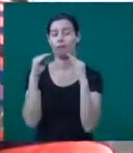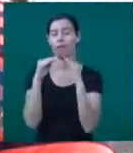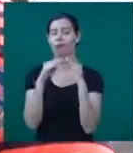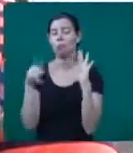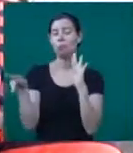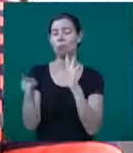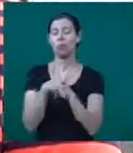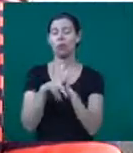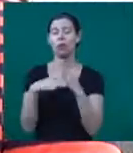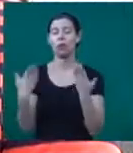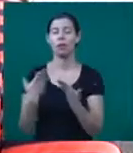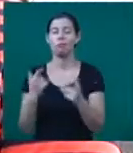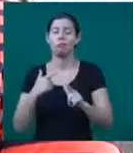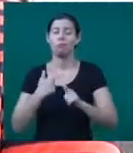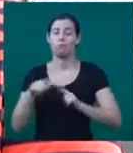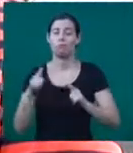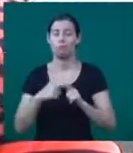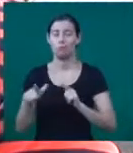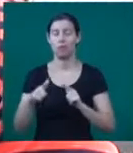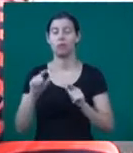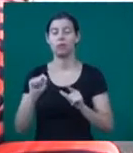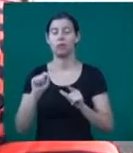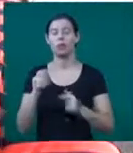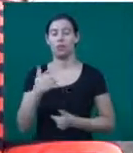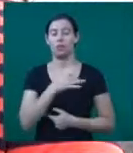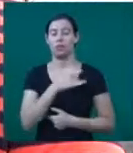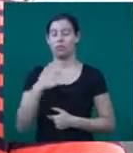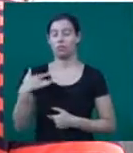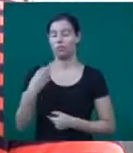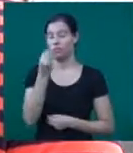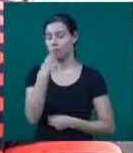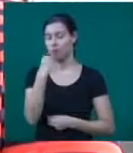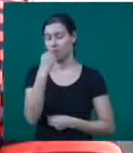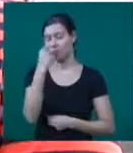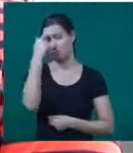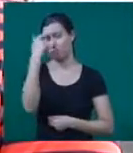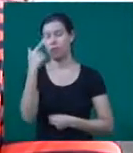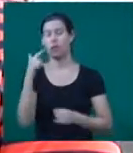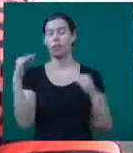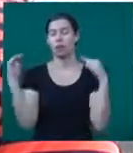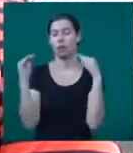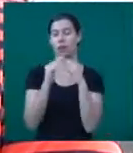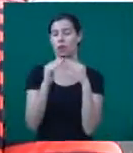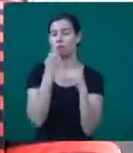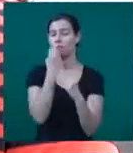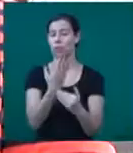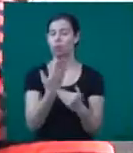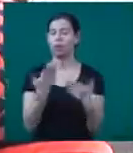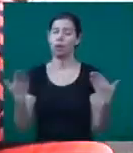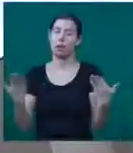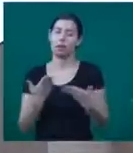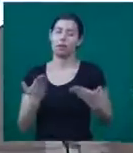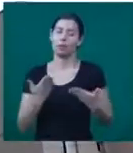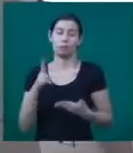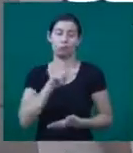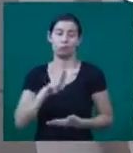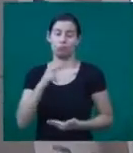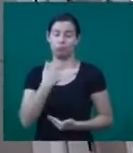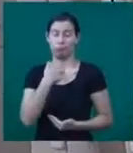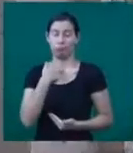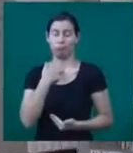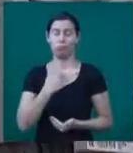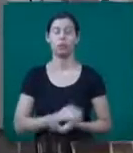estamos cheios de problemas de saúde, porque nós tínhamos um sonho de ter uma casa boa e hoje em dia nós não podemos usufruir dela. Após